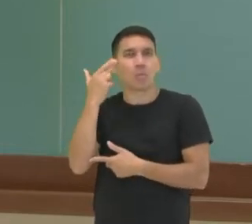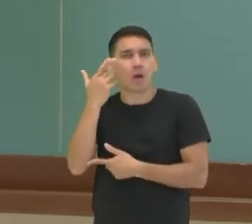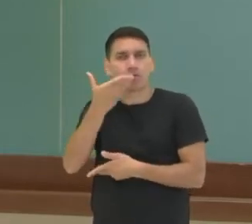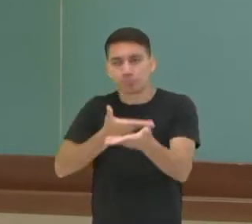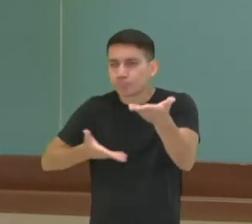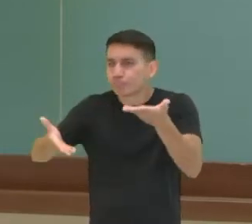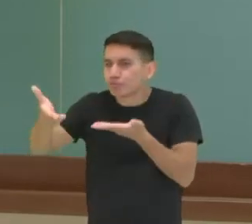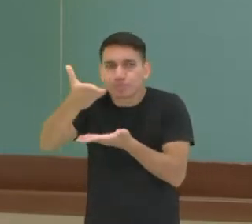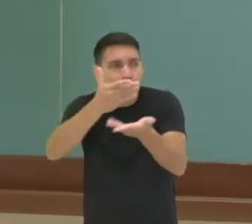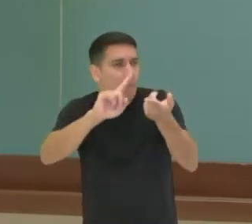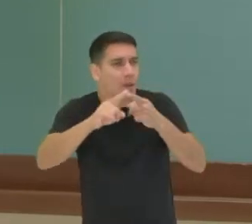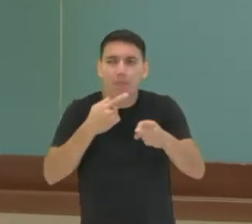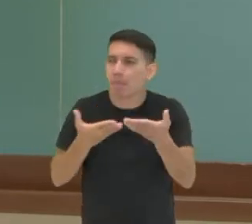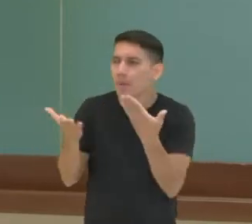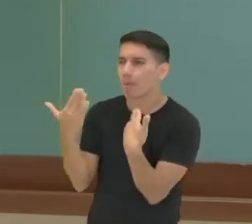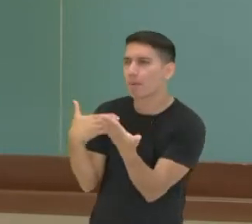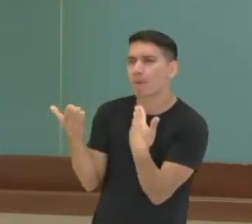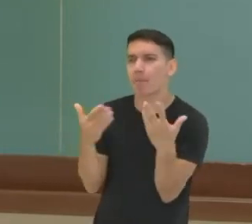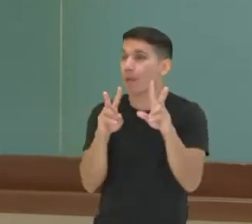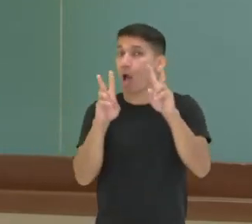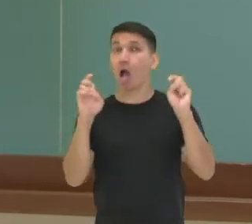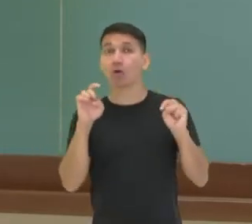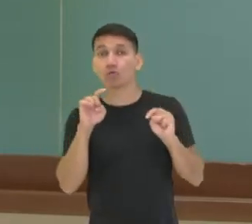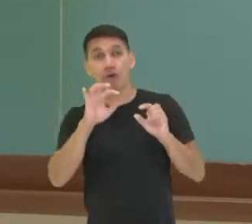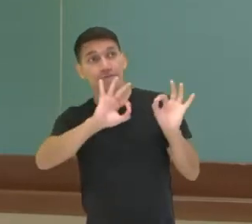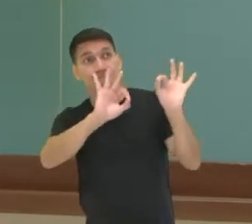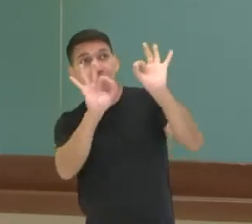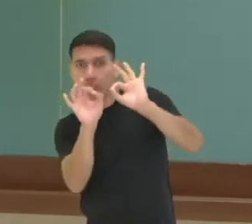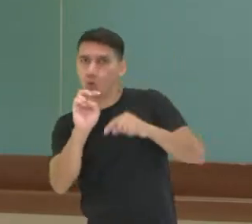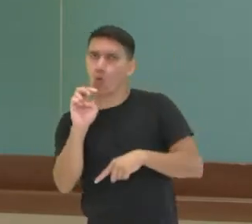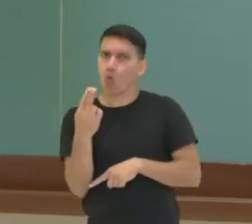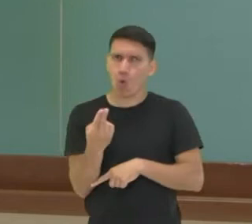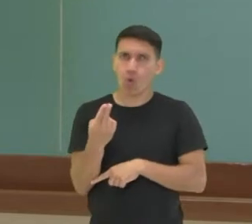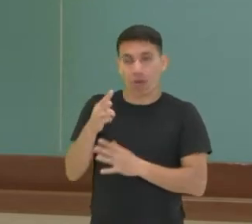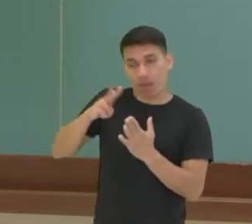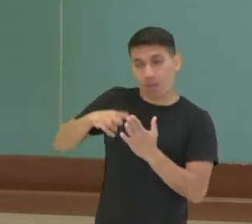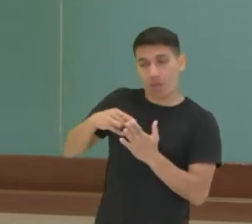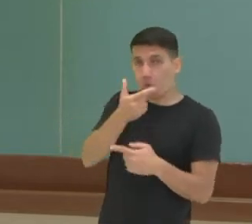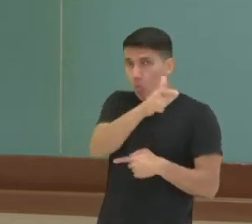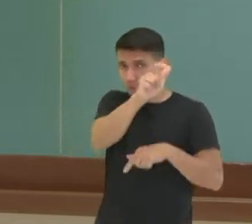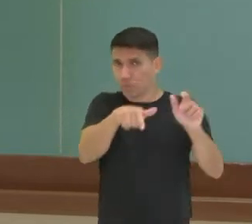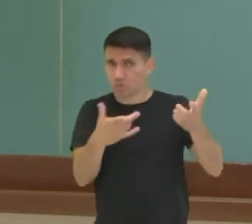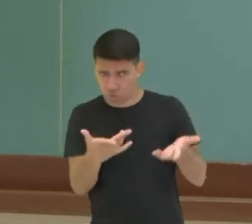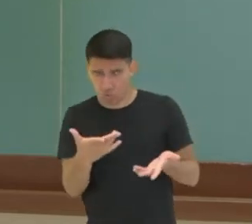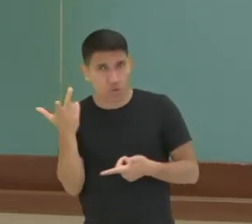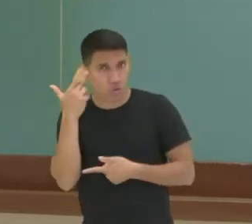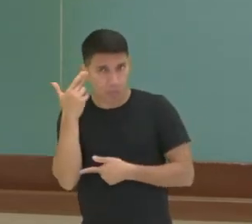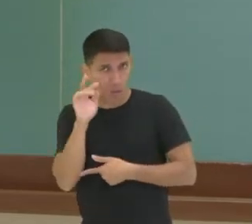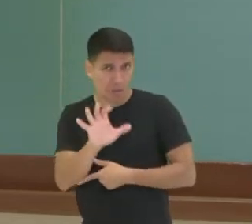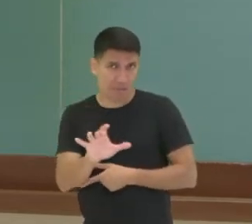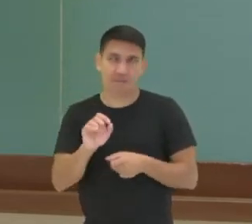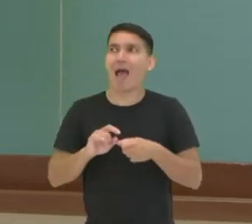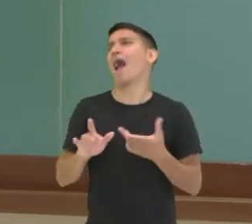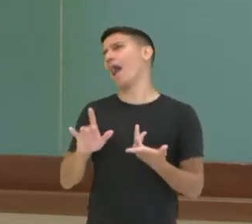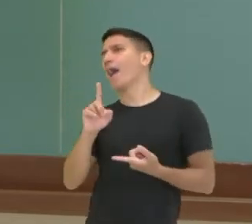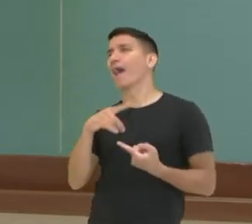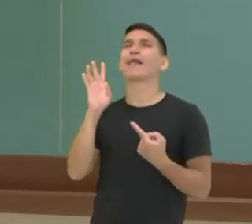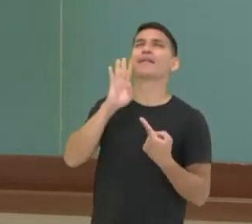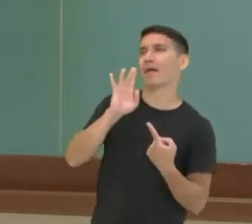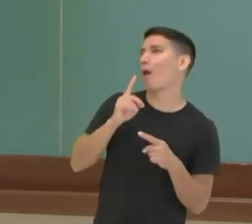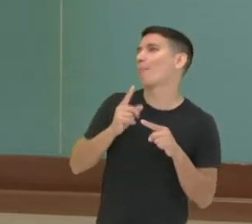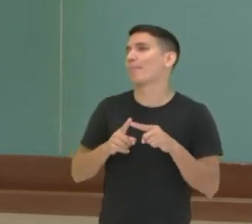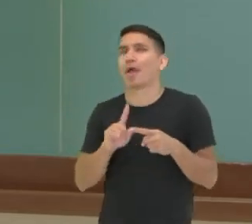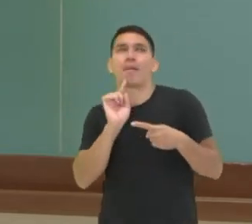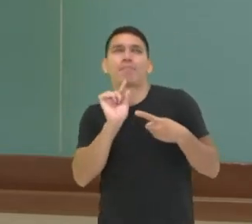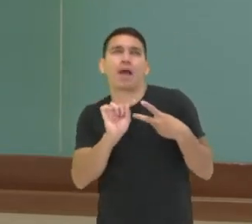que vocês assistiram ou leram com outras pessoas? Costumam dividir? Ah, foi legal por isso,